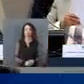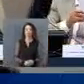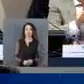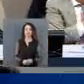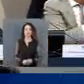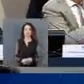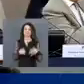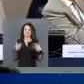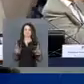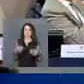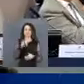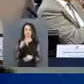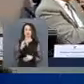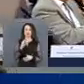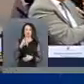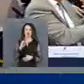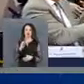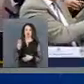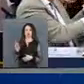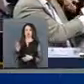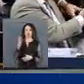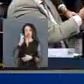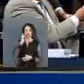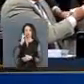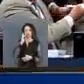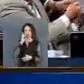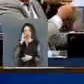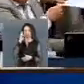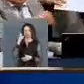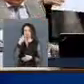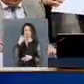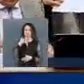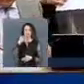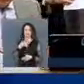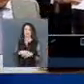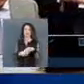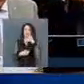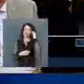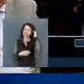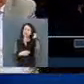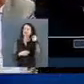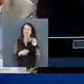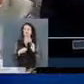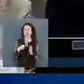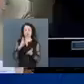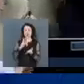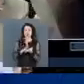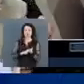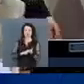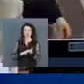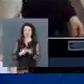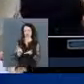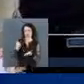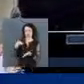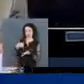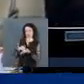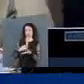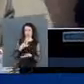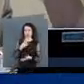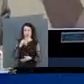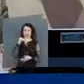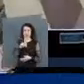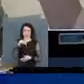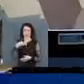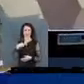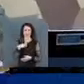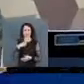e amigas, eu confesso que durante os últimos 40 minutos tive dificuldade